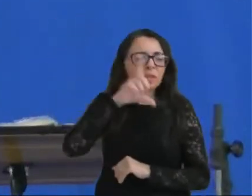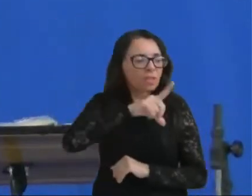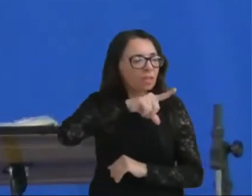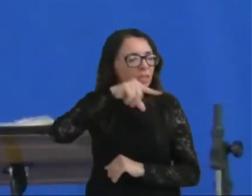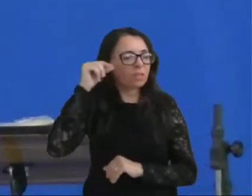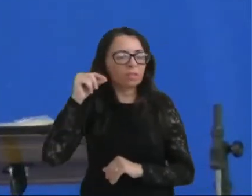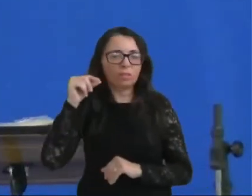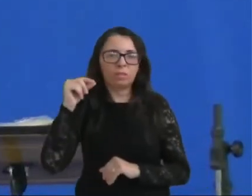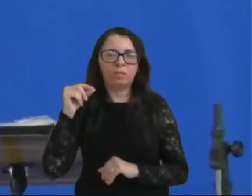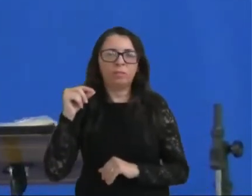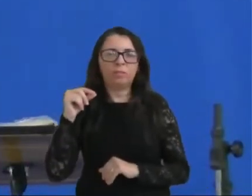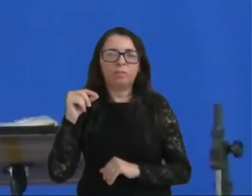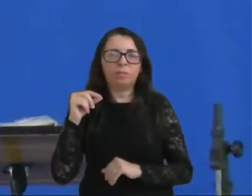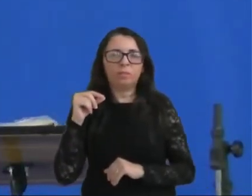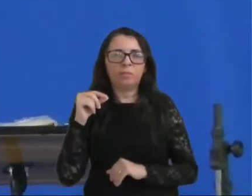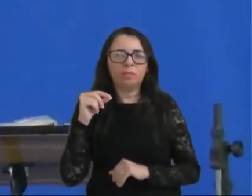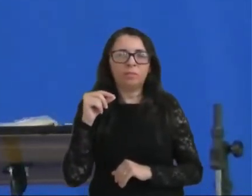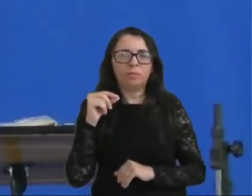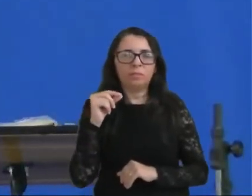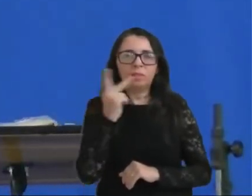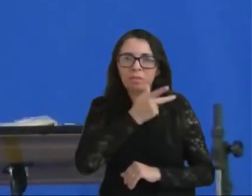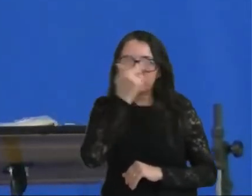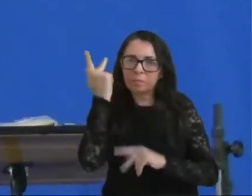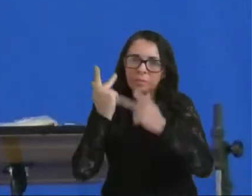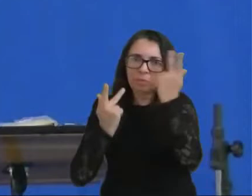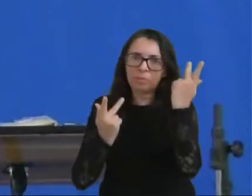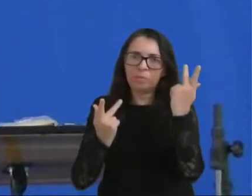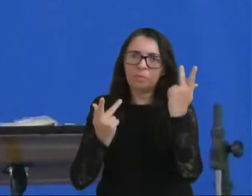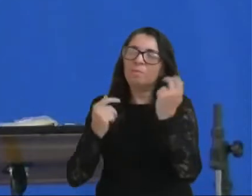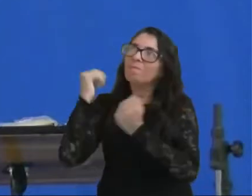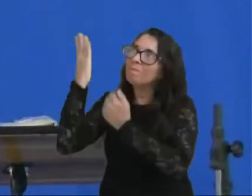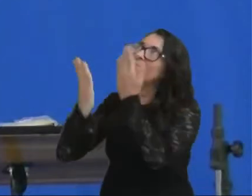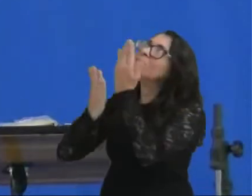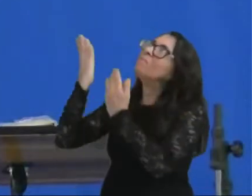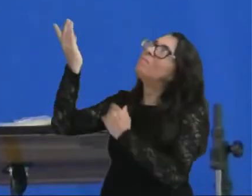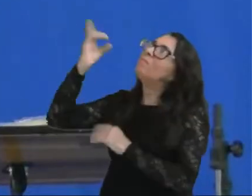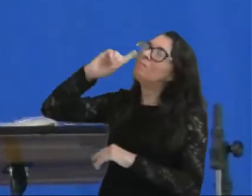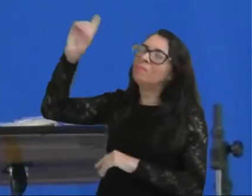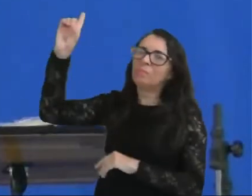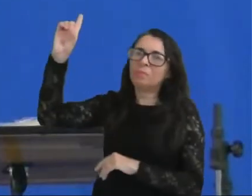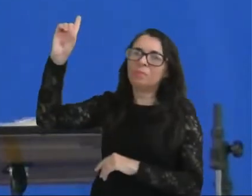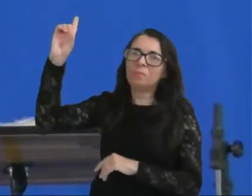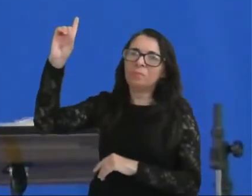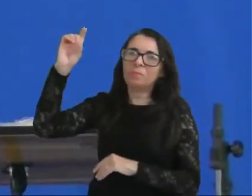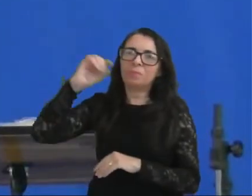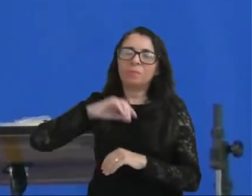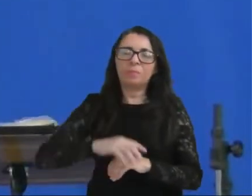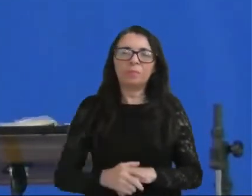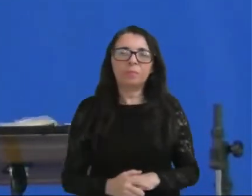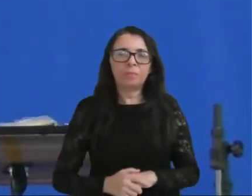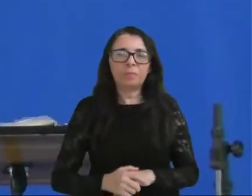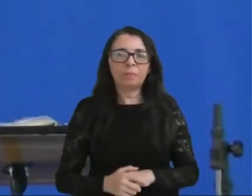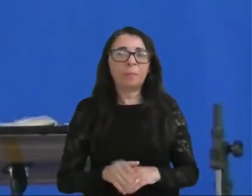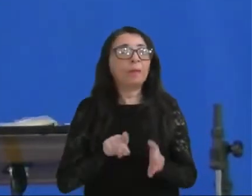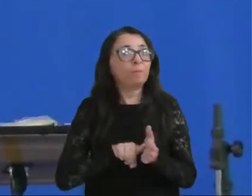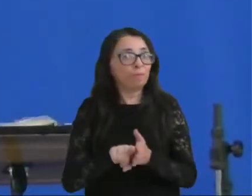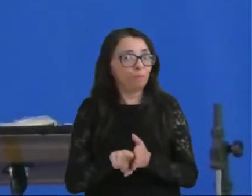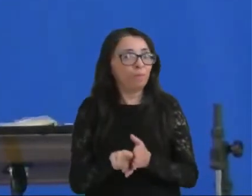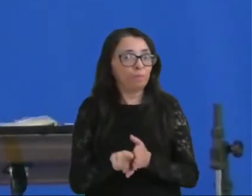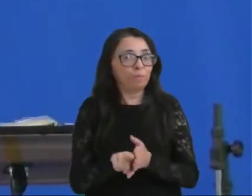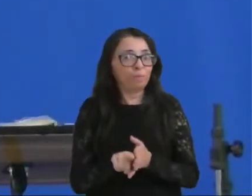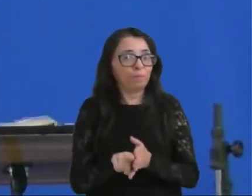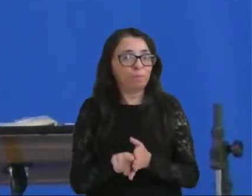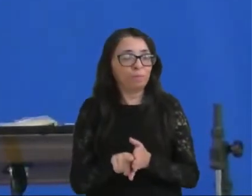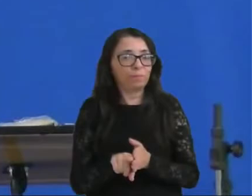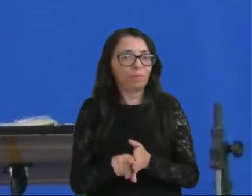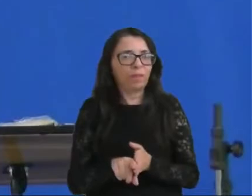Jesus pode dizer o mesmo ao seu respeito, ao nosso respeito? Temos sido uma